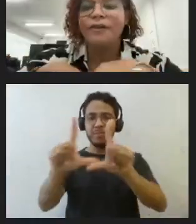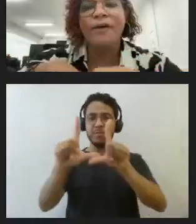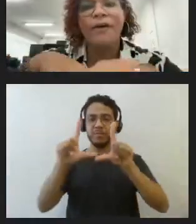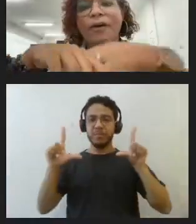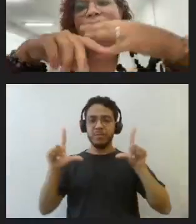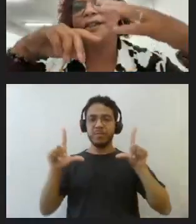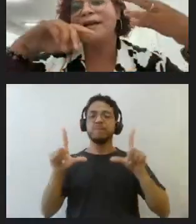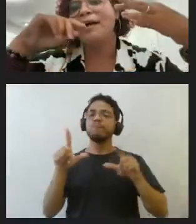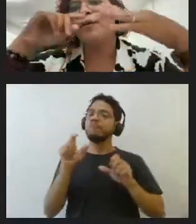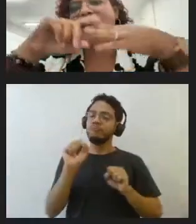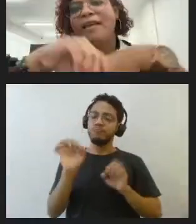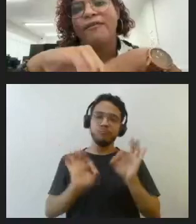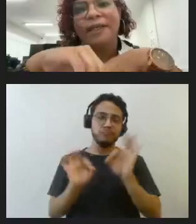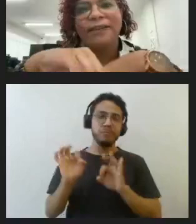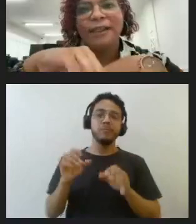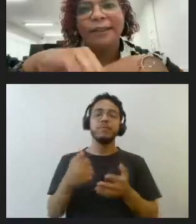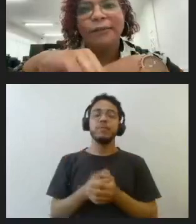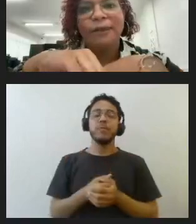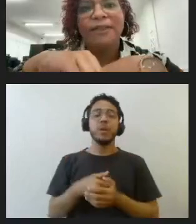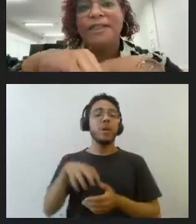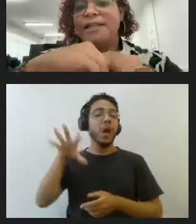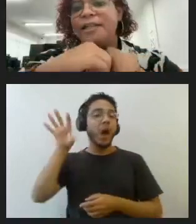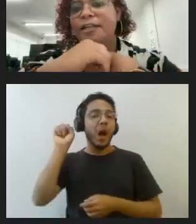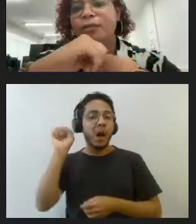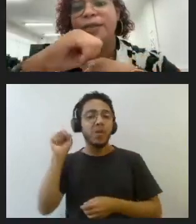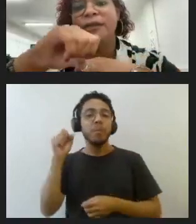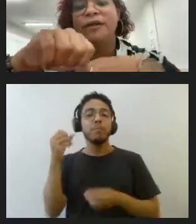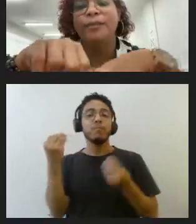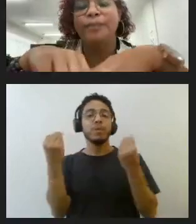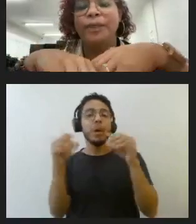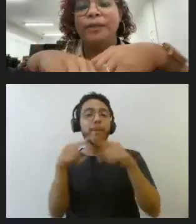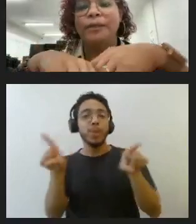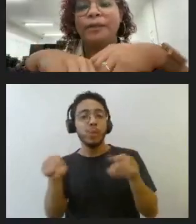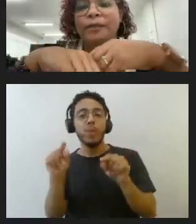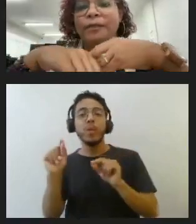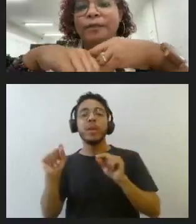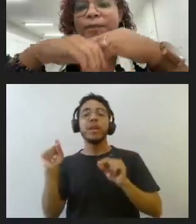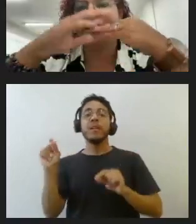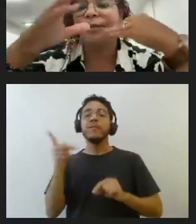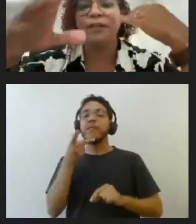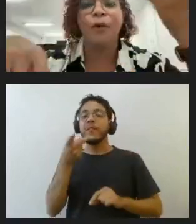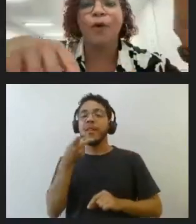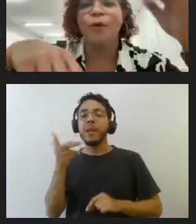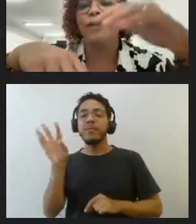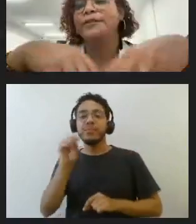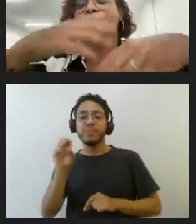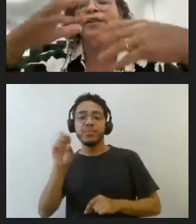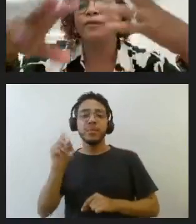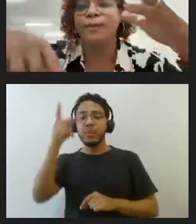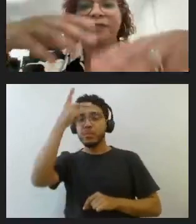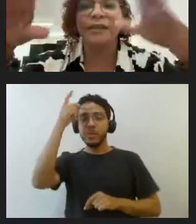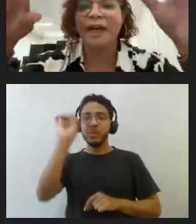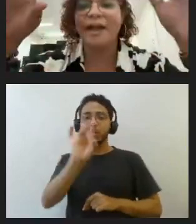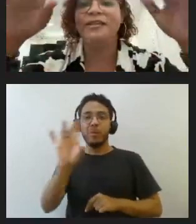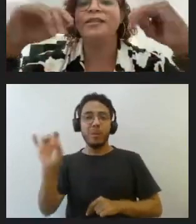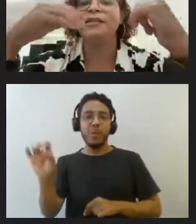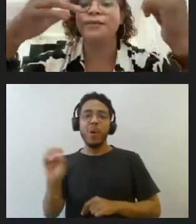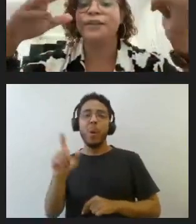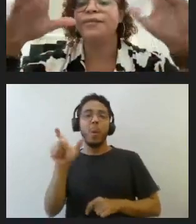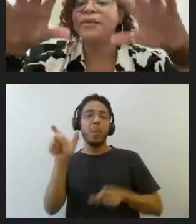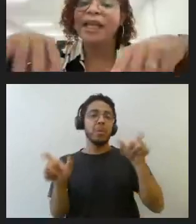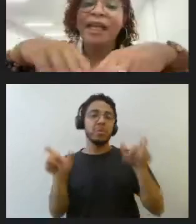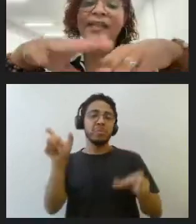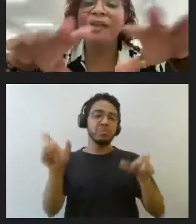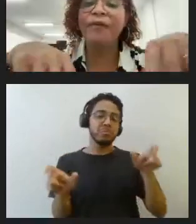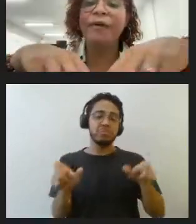trilhas sonoras, o que vai ser dito pelas pessoas, ou então os personagens,